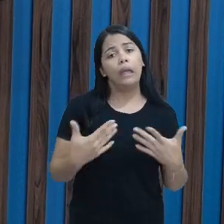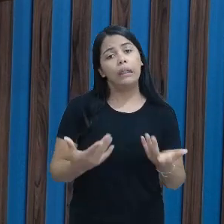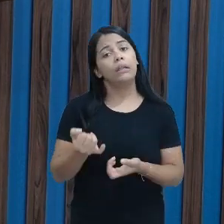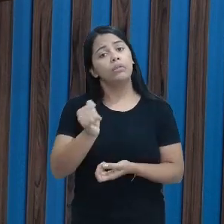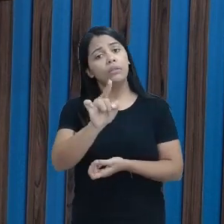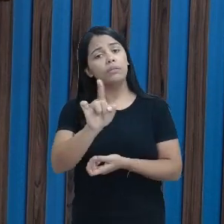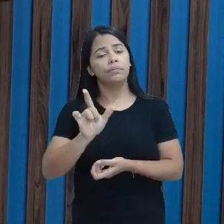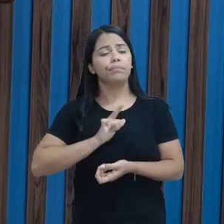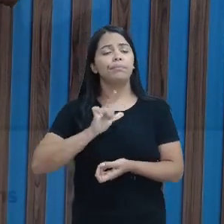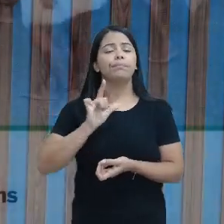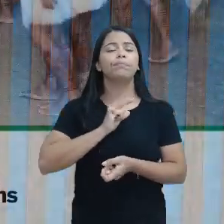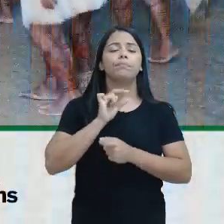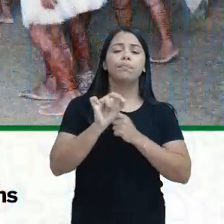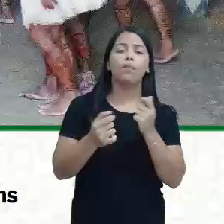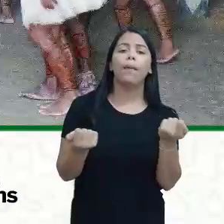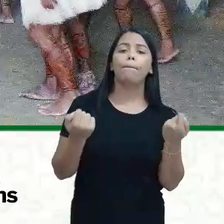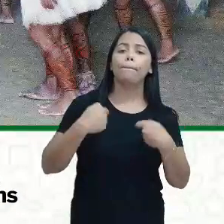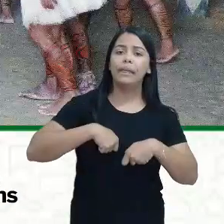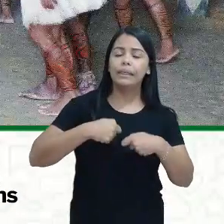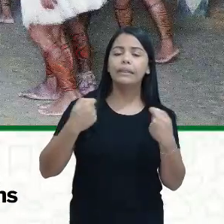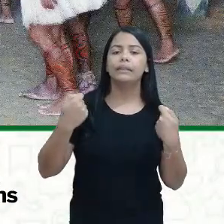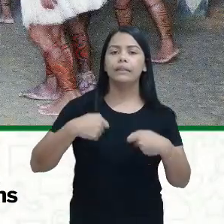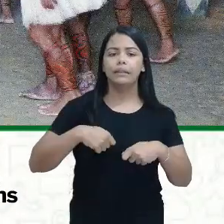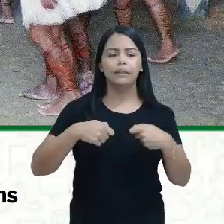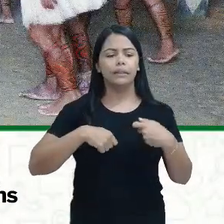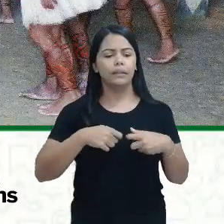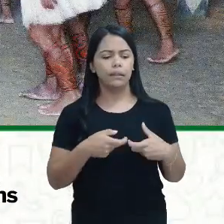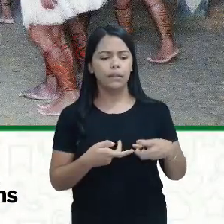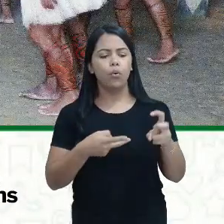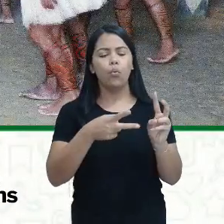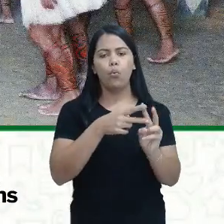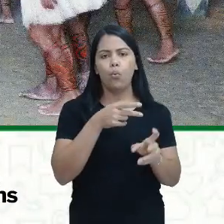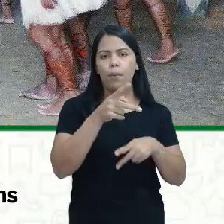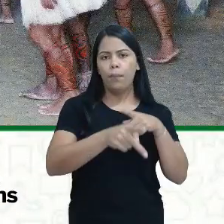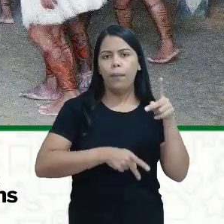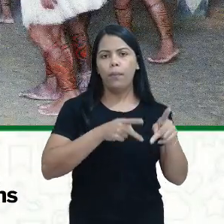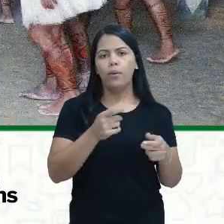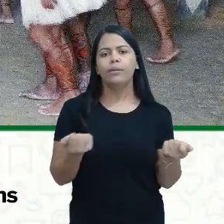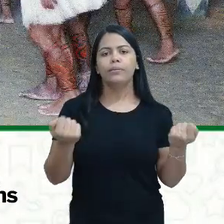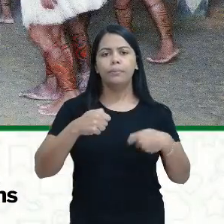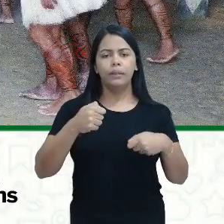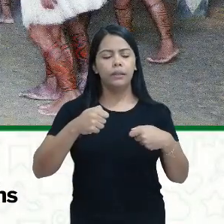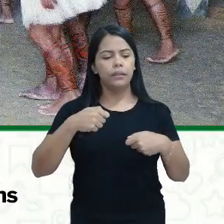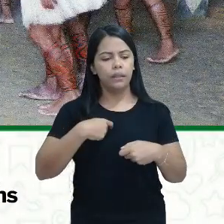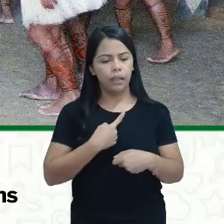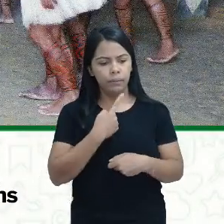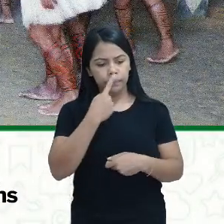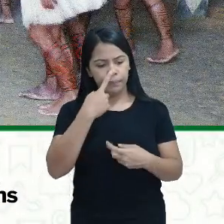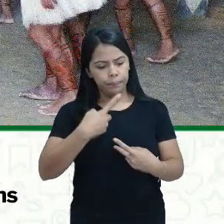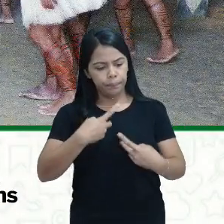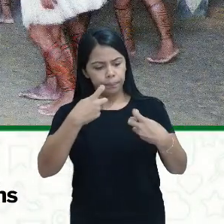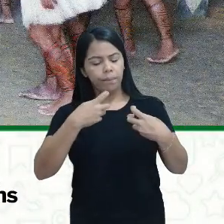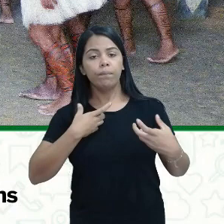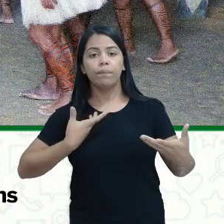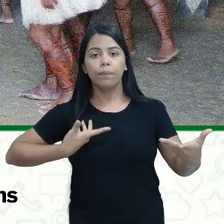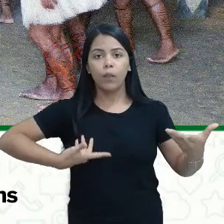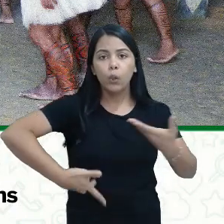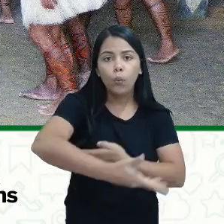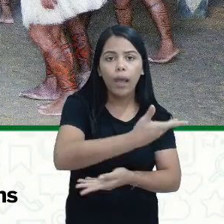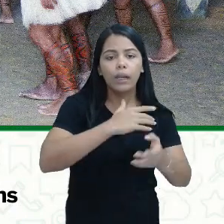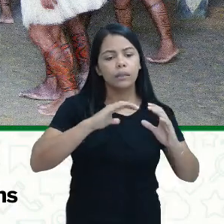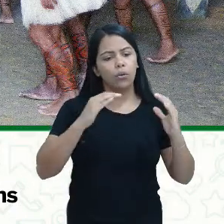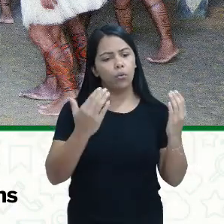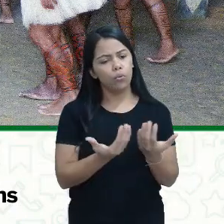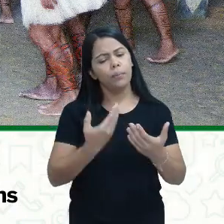originário, você vai ter que estar ali se identificando com a sua coletividade, com os seus costumes específicos,